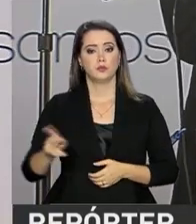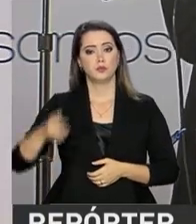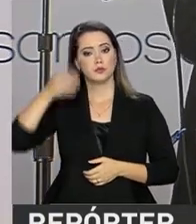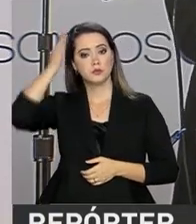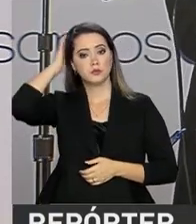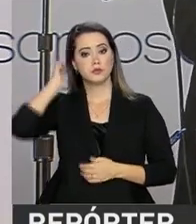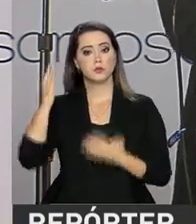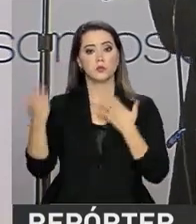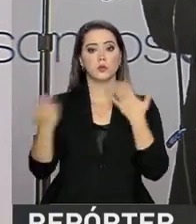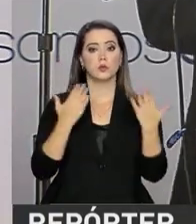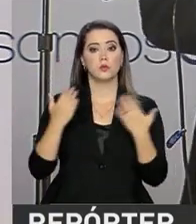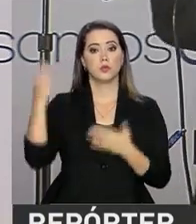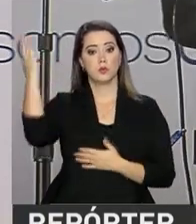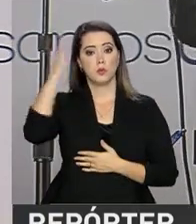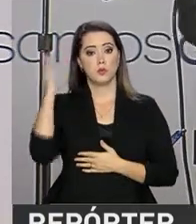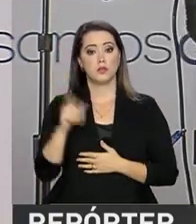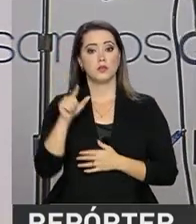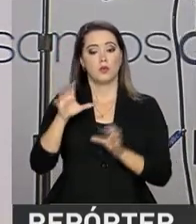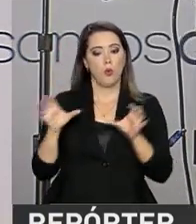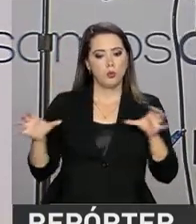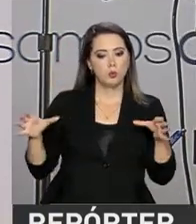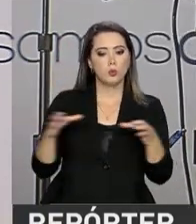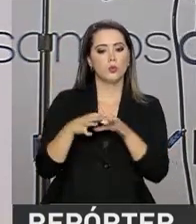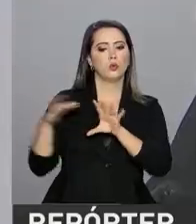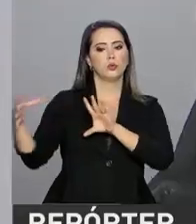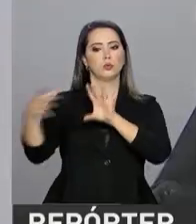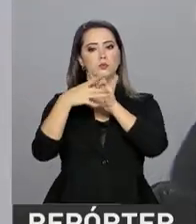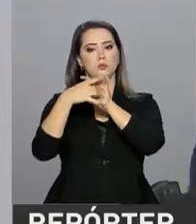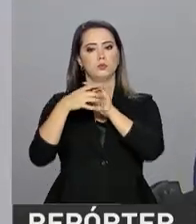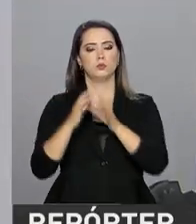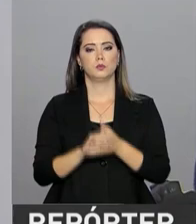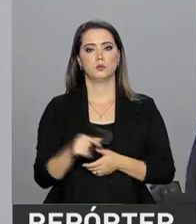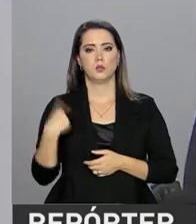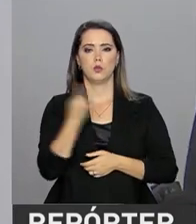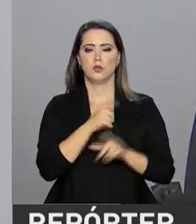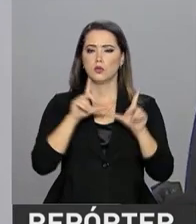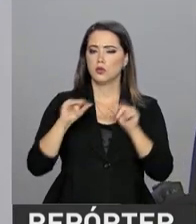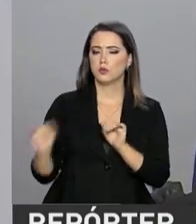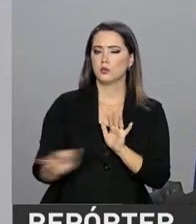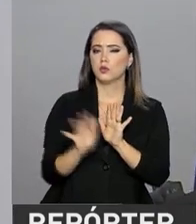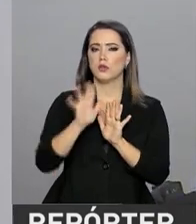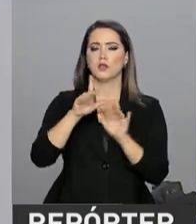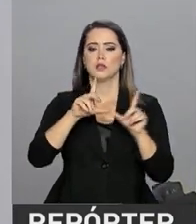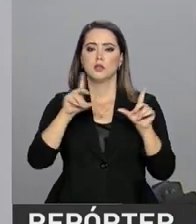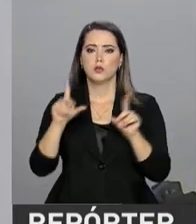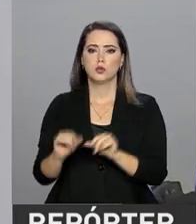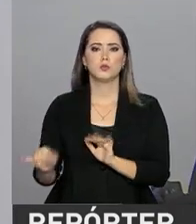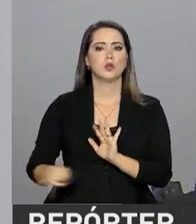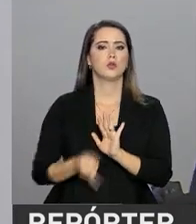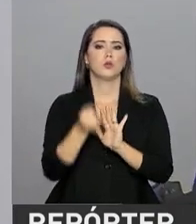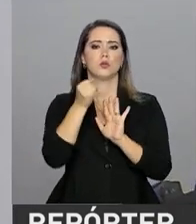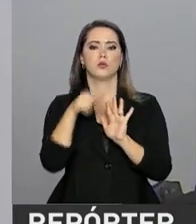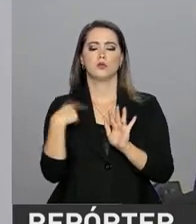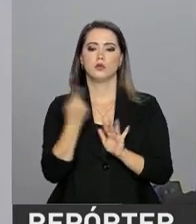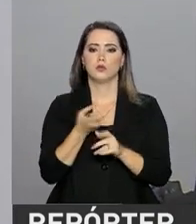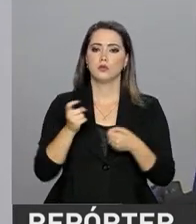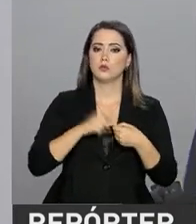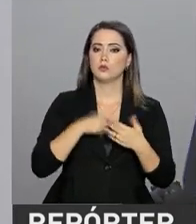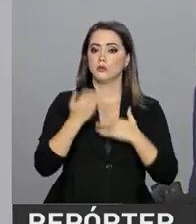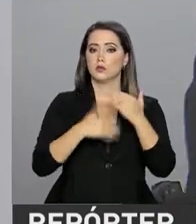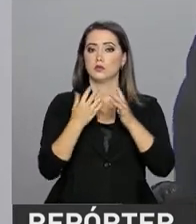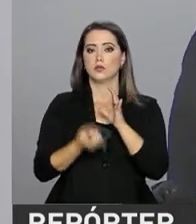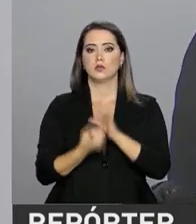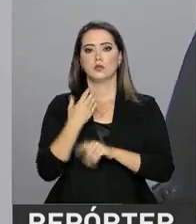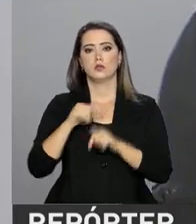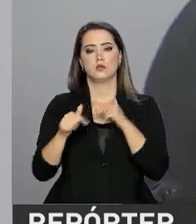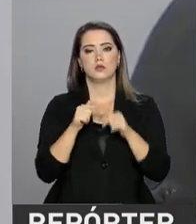Temer comparou o Brasil a uma grande cooperativa. Estamos caindo a inflação, caindo os juros, nós estamos recuperando emprego, nós